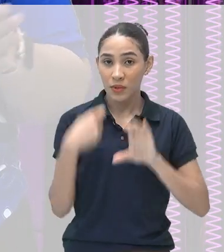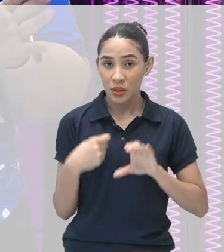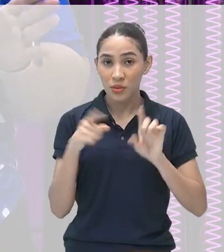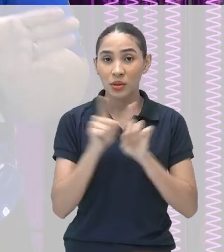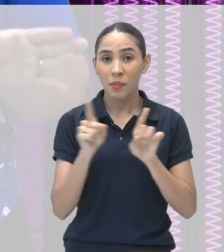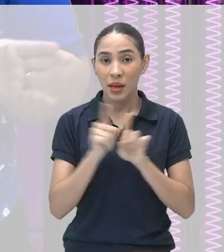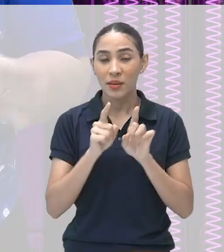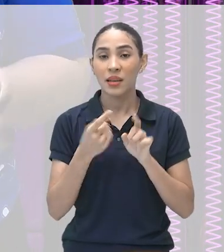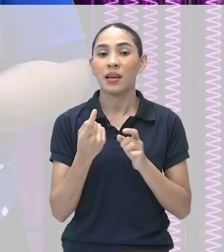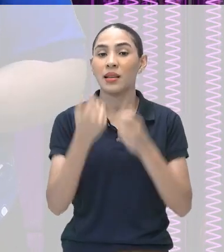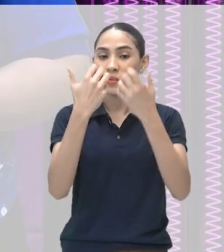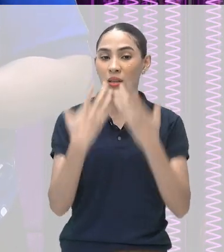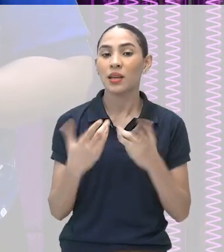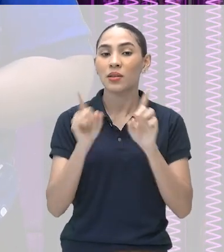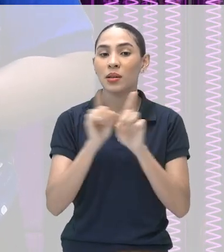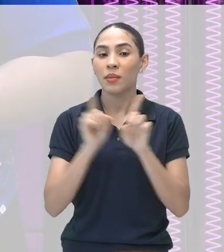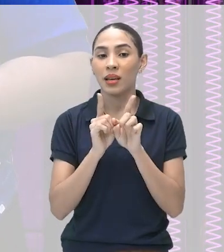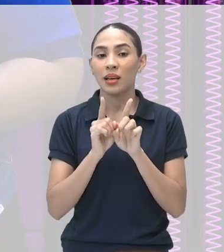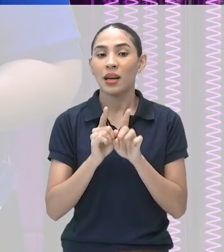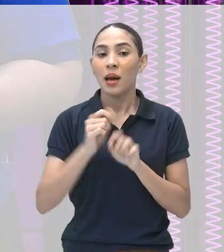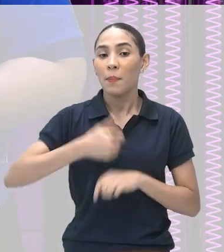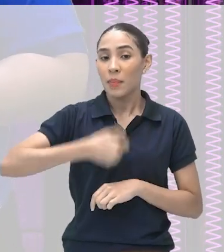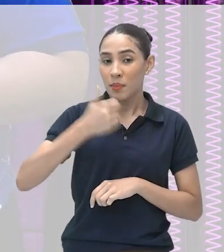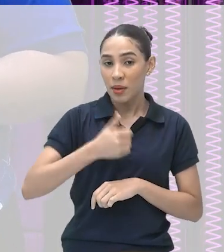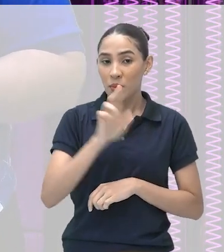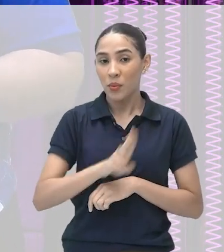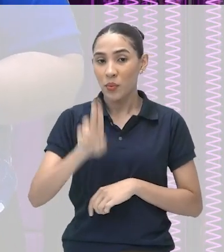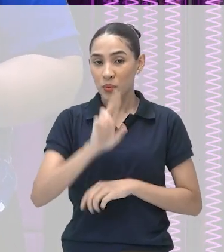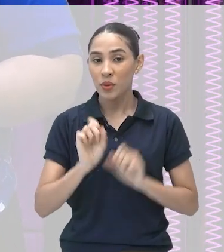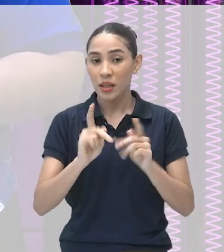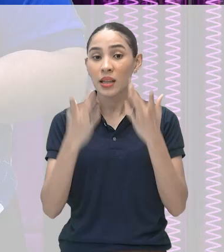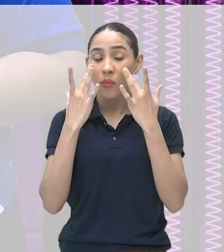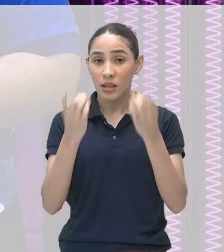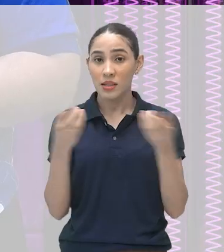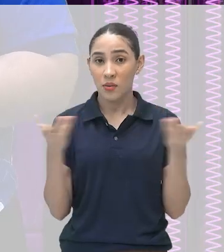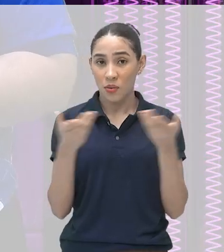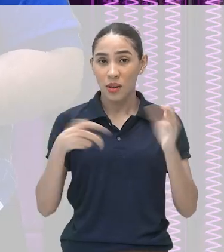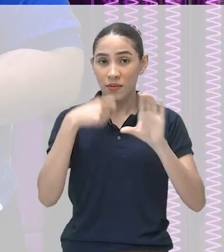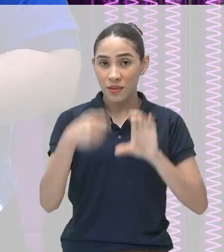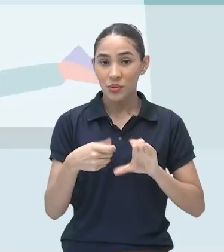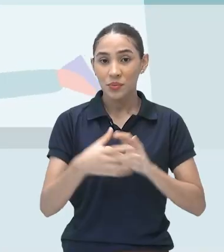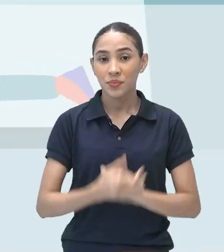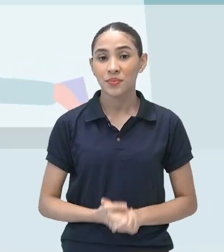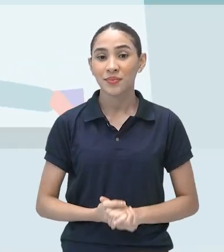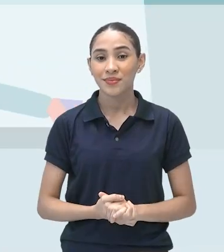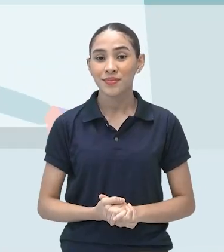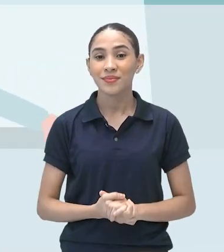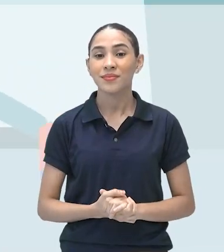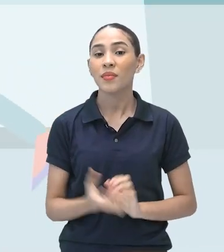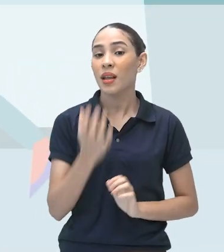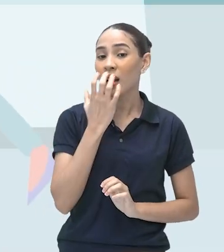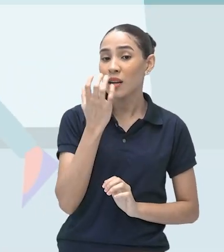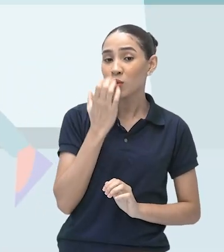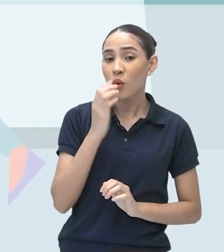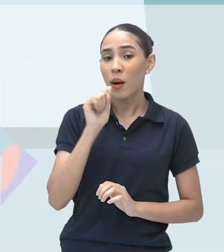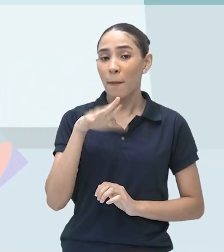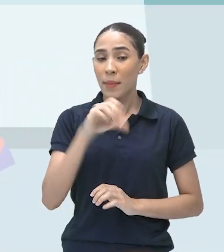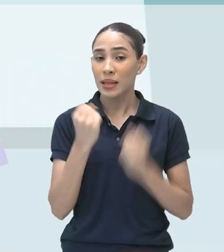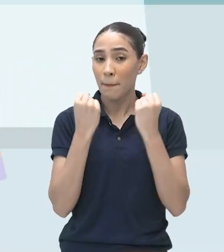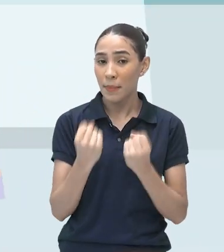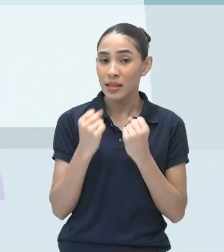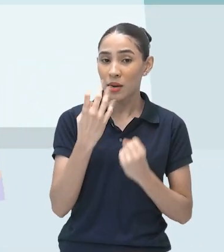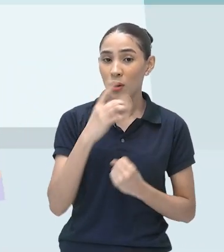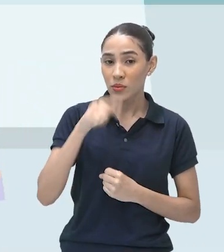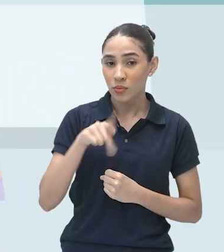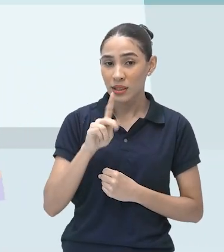né? Exemplificando a nossa primeira aplicação. Então, preste aí atenção nesse vídeo. O cachorro de Amanda pesa 4,5